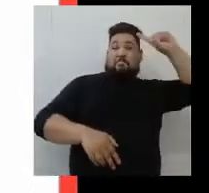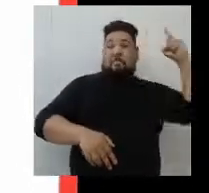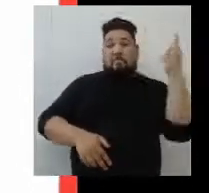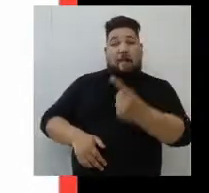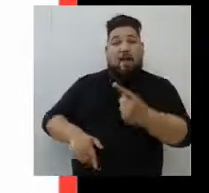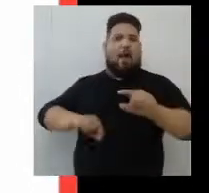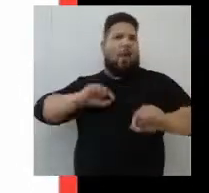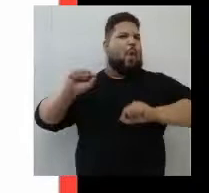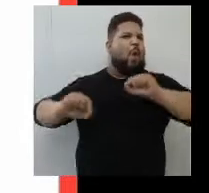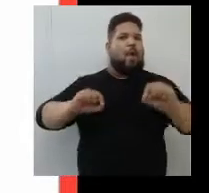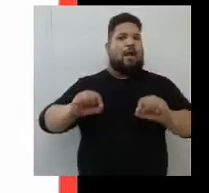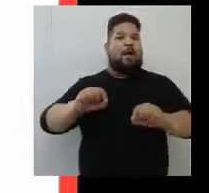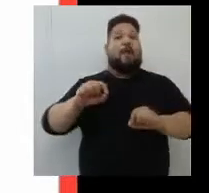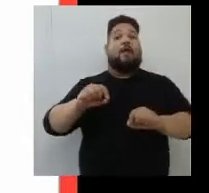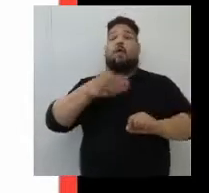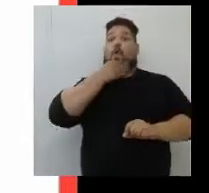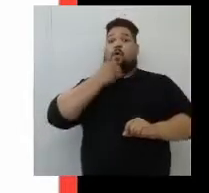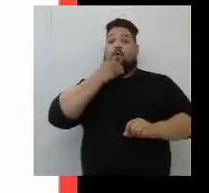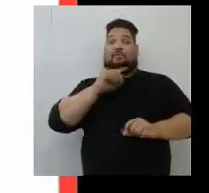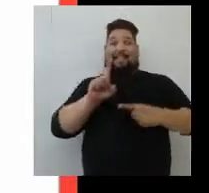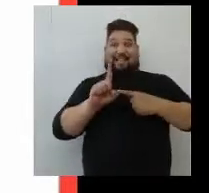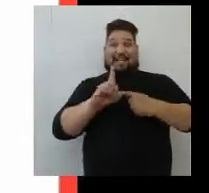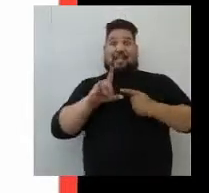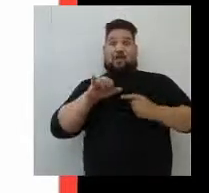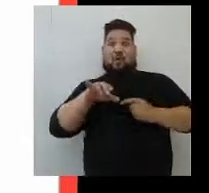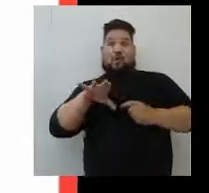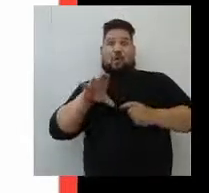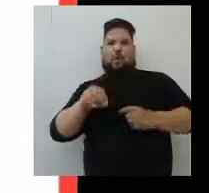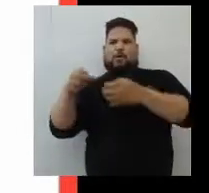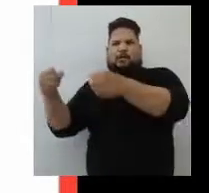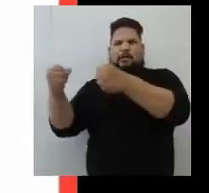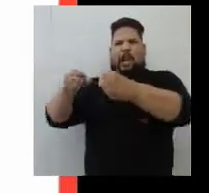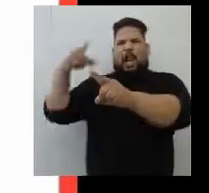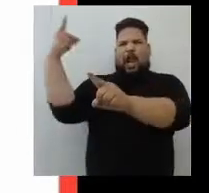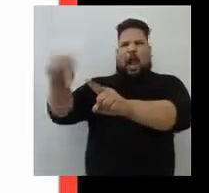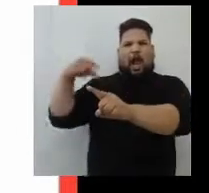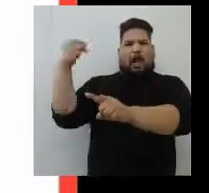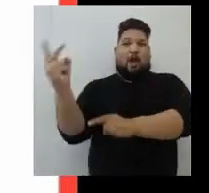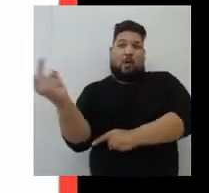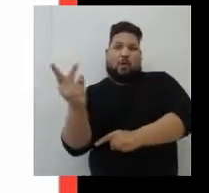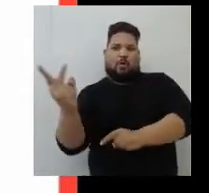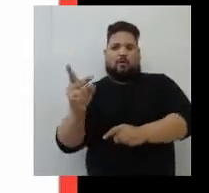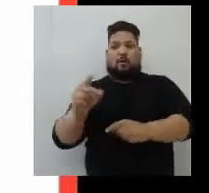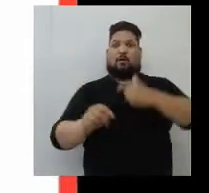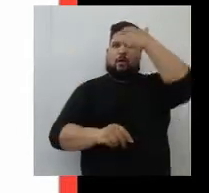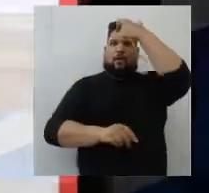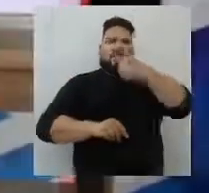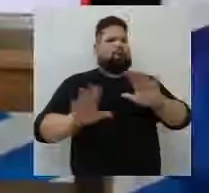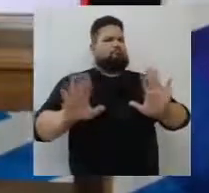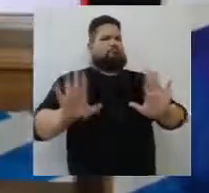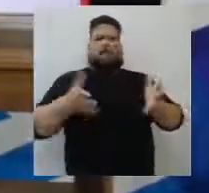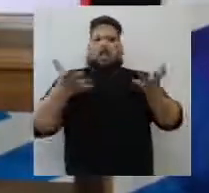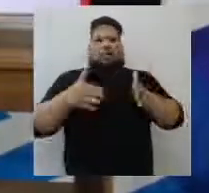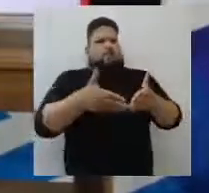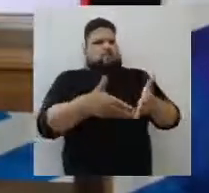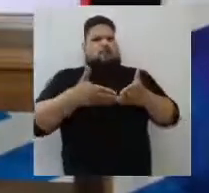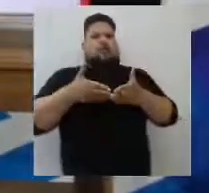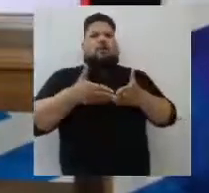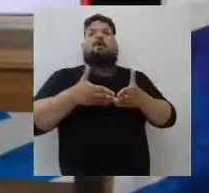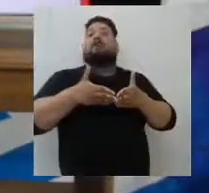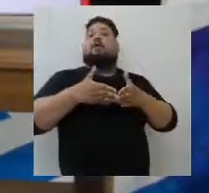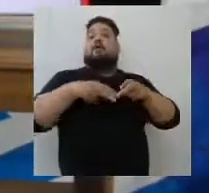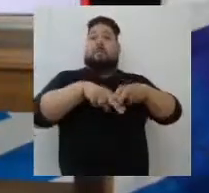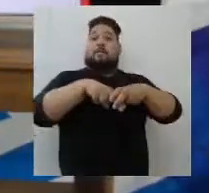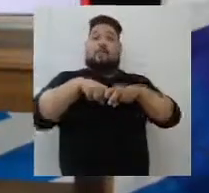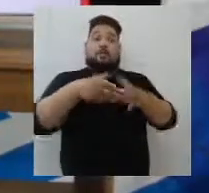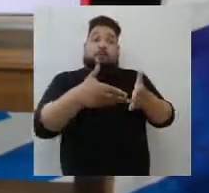ordena que Deodoro os castigue. Deodoro se nega a fazer isso, inclusive ele é afastado do cargo